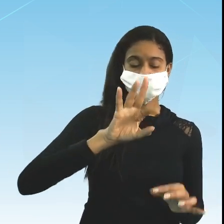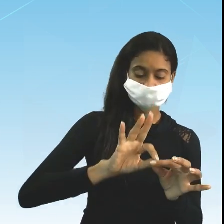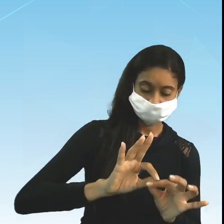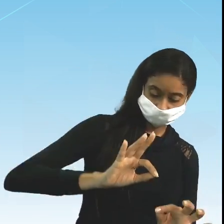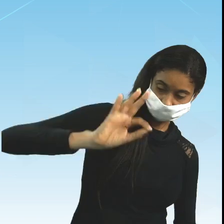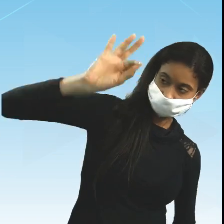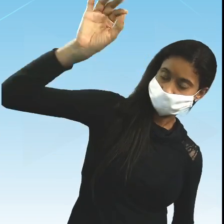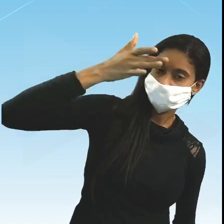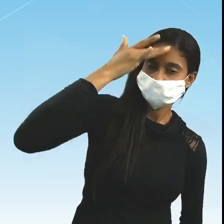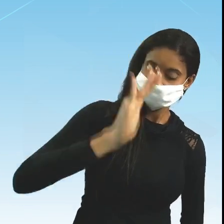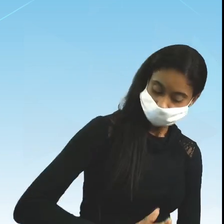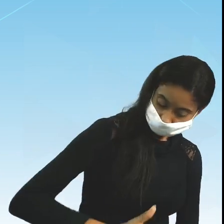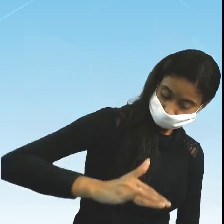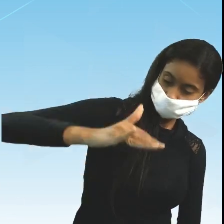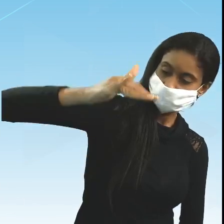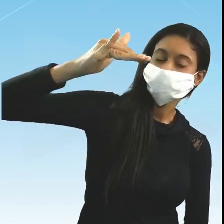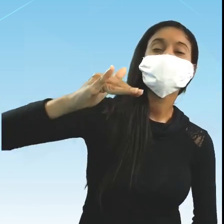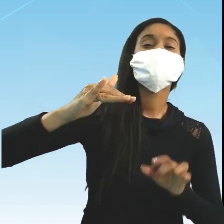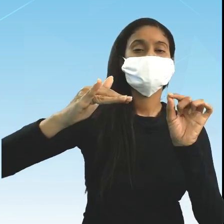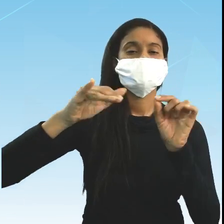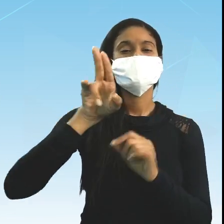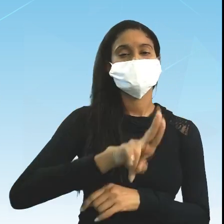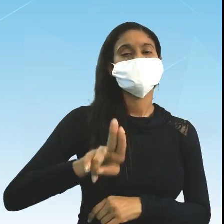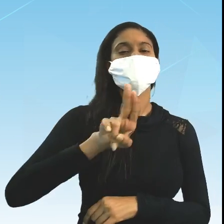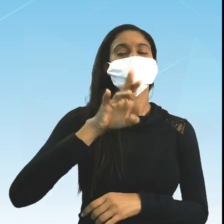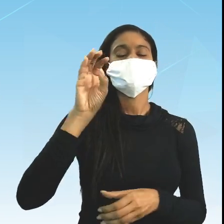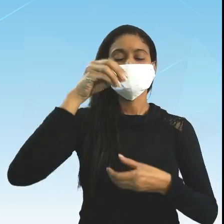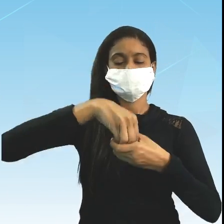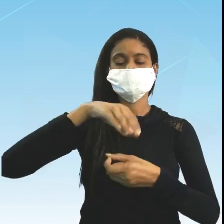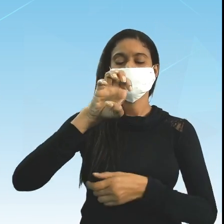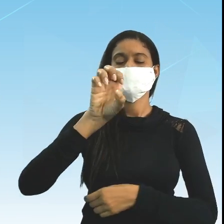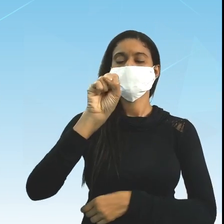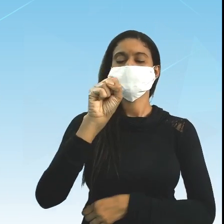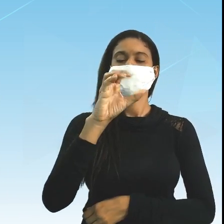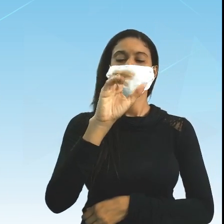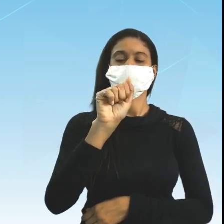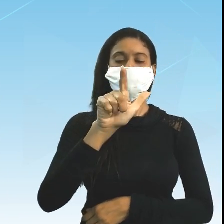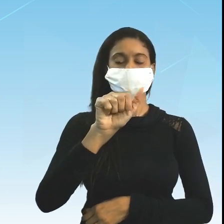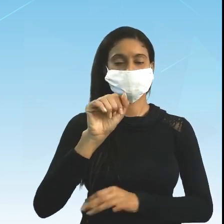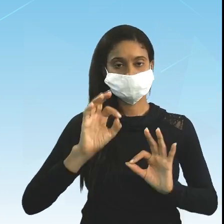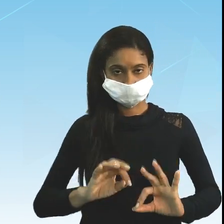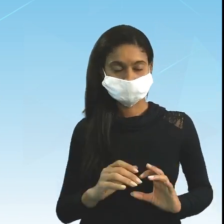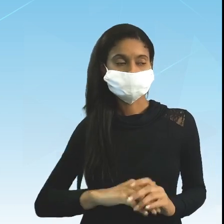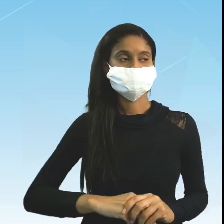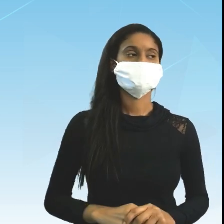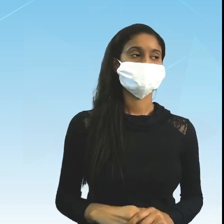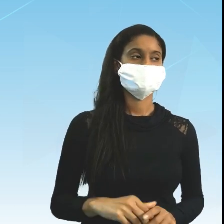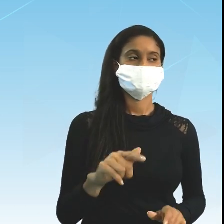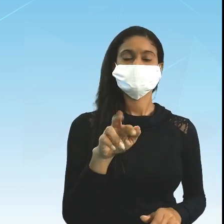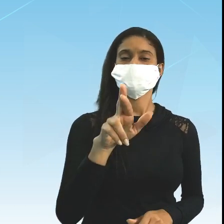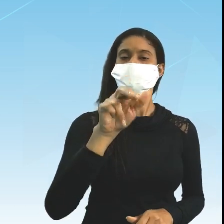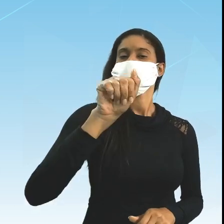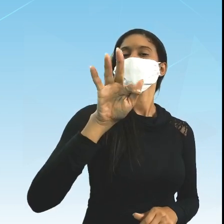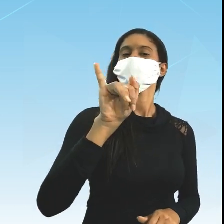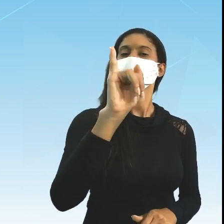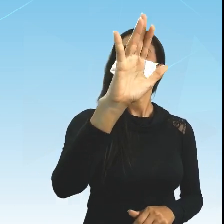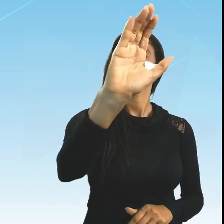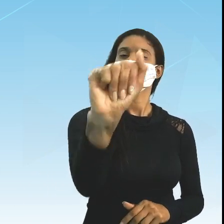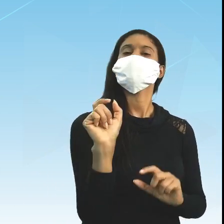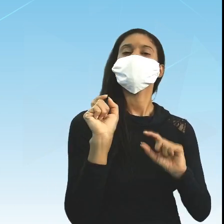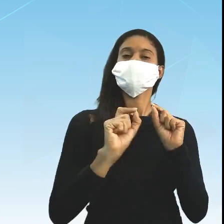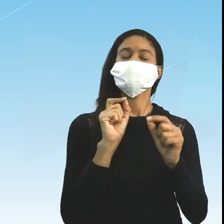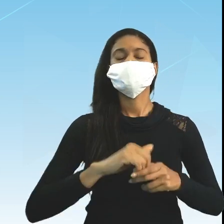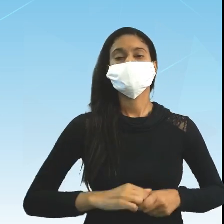o crescimento de vocês, pronto, está dentro de uma escala, tá? E a gráfica? A gráfica, ela